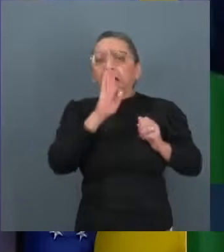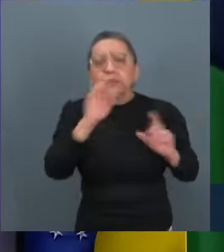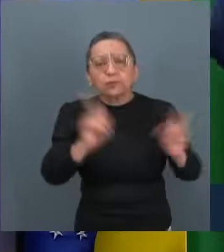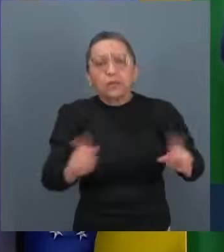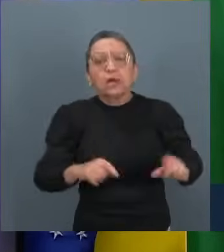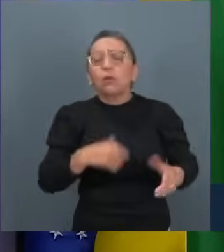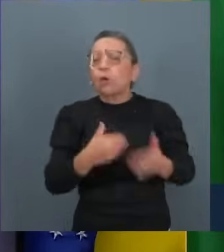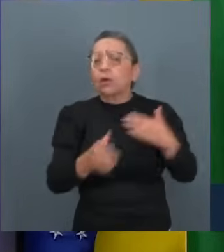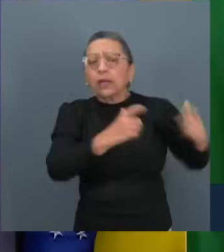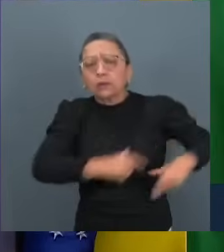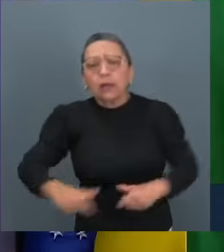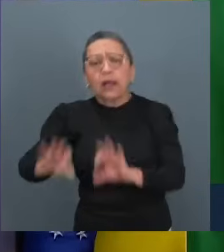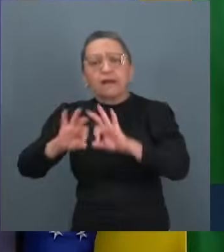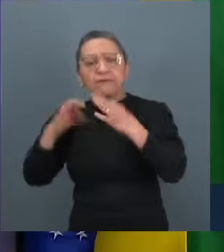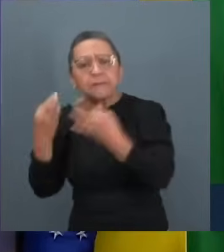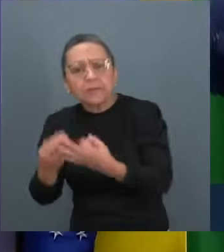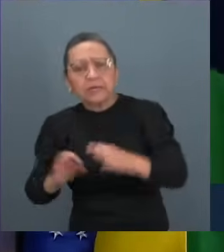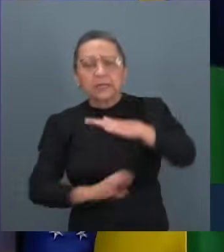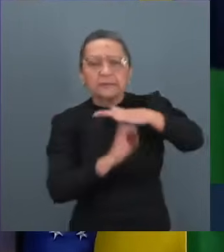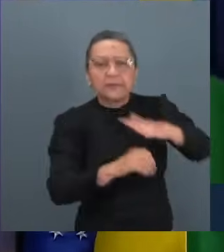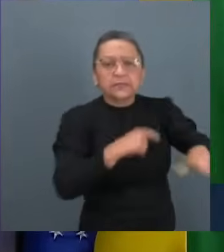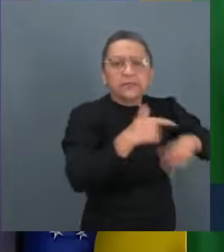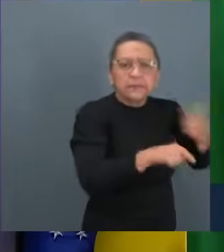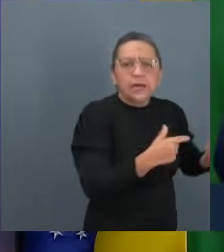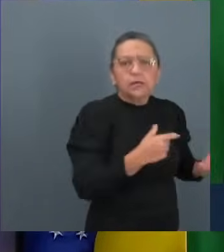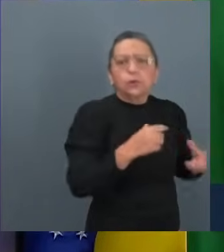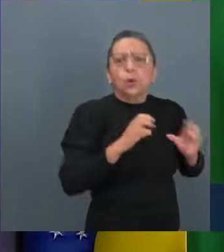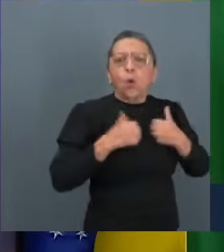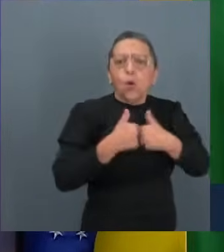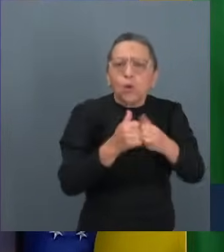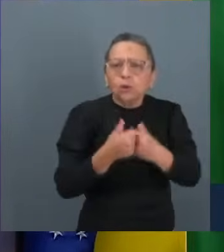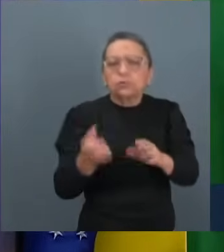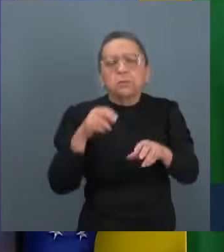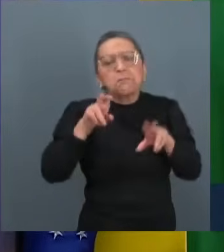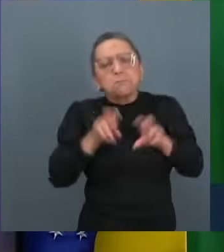empresas, no seu colega de trabalho, no ônibus.